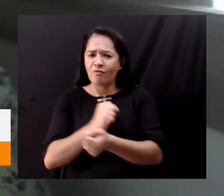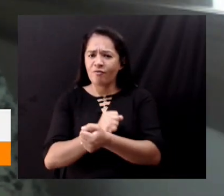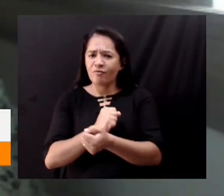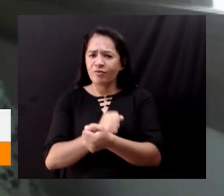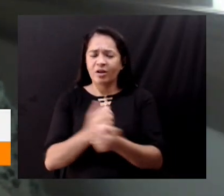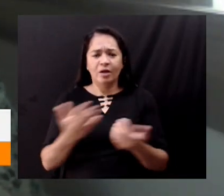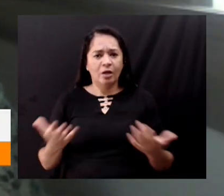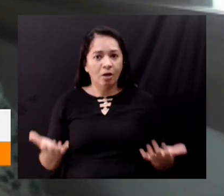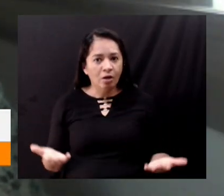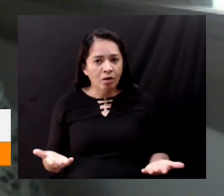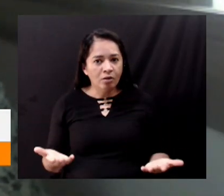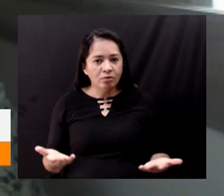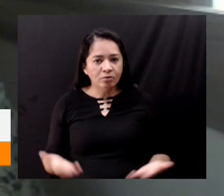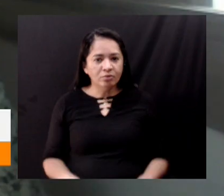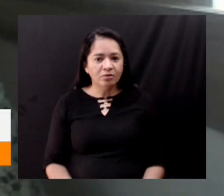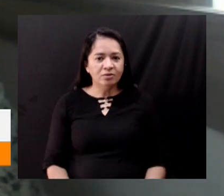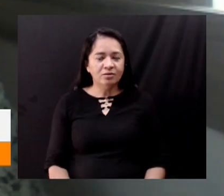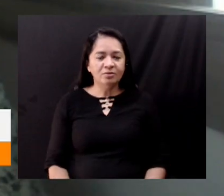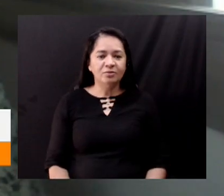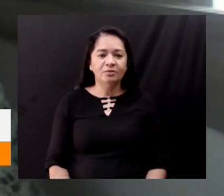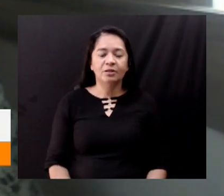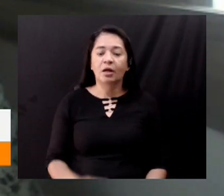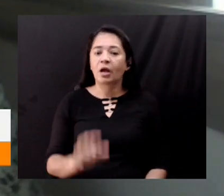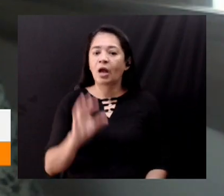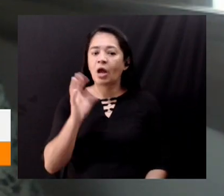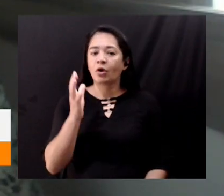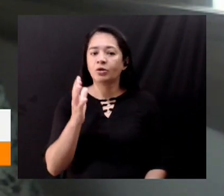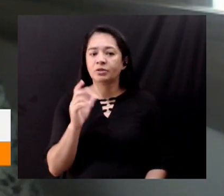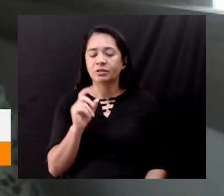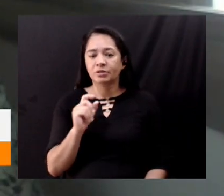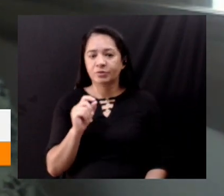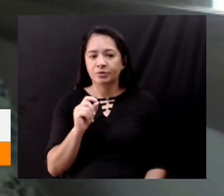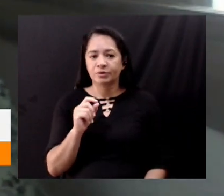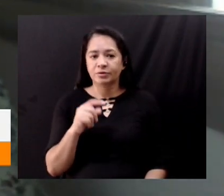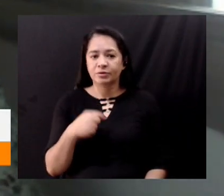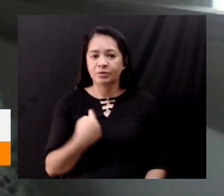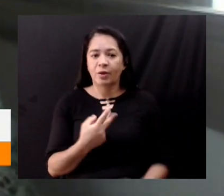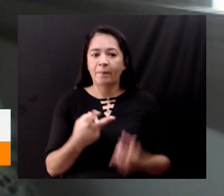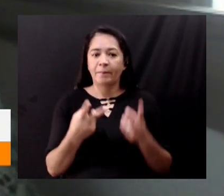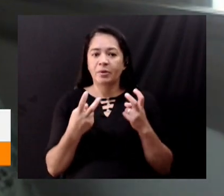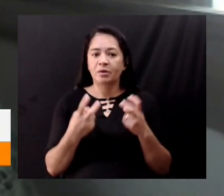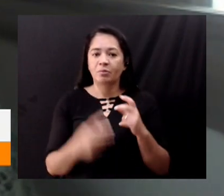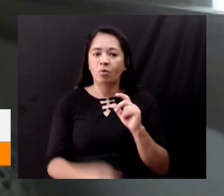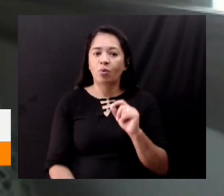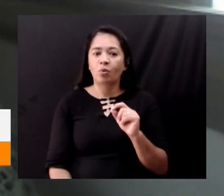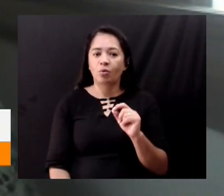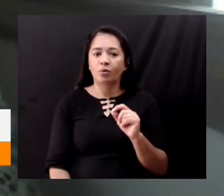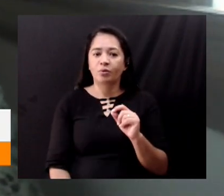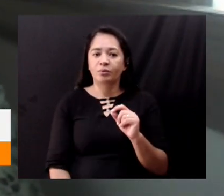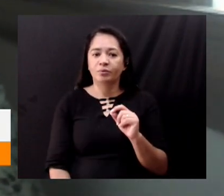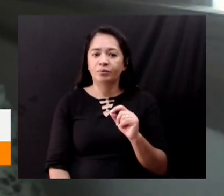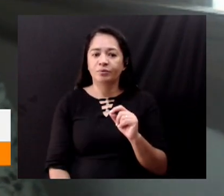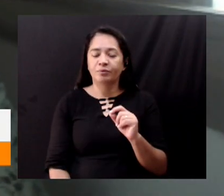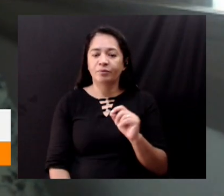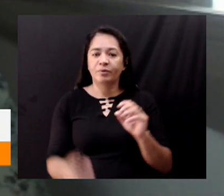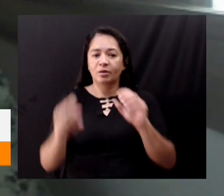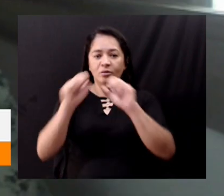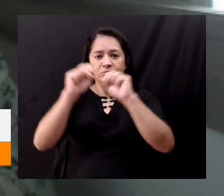Bom, o que acontece muitas vezes, quando a gente percebe, é que com esse sistema de recompensa